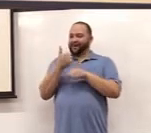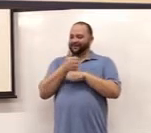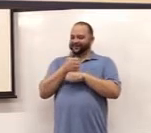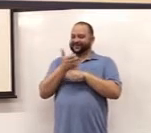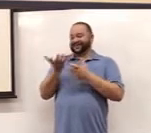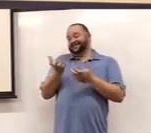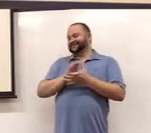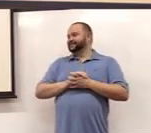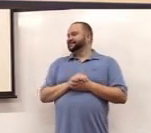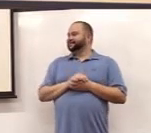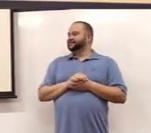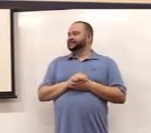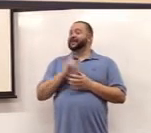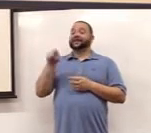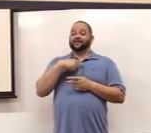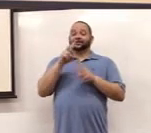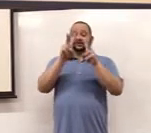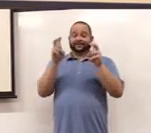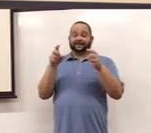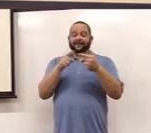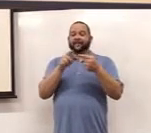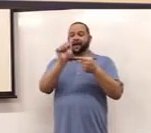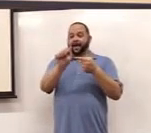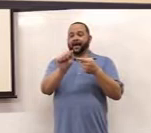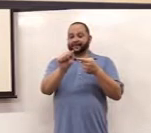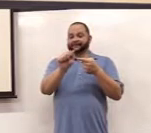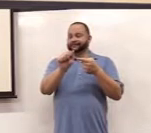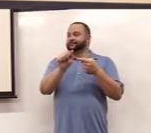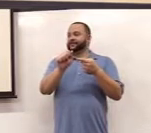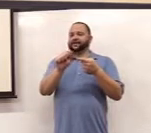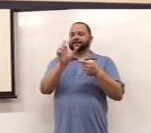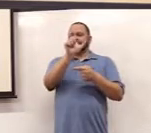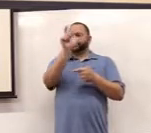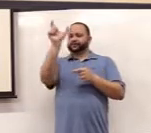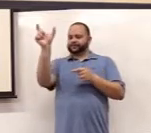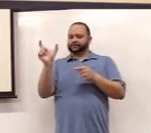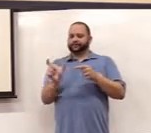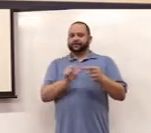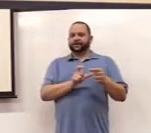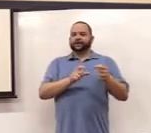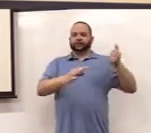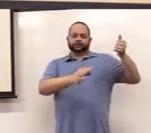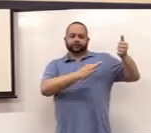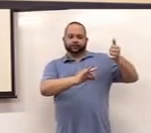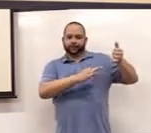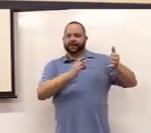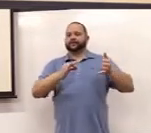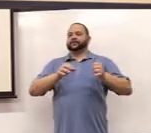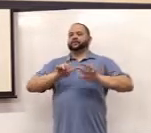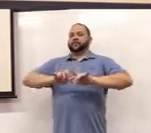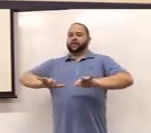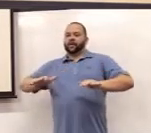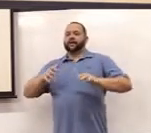tema A. O tema A é uma fuga. É, o tema vai aparecendo, um pedacinho dele, cada hora em um instrumento diferente da orquestra, uma